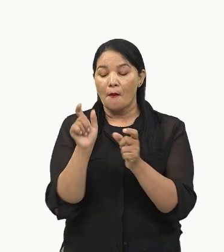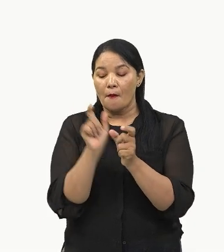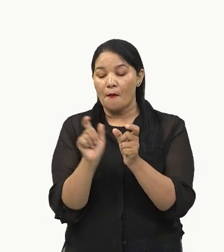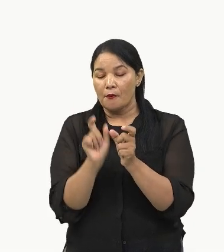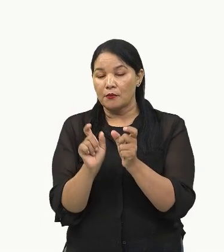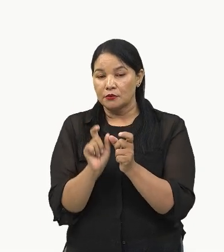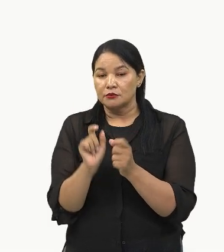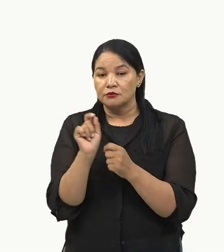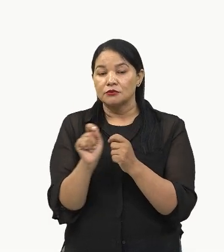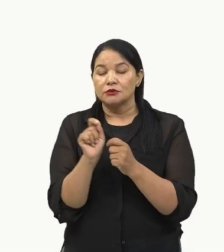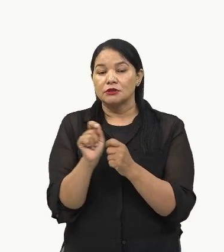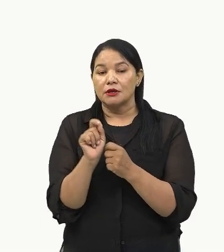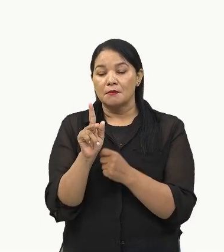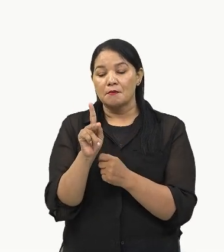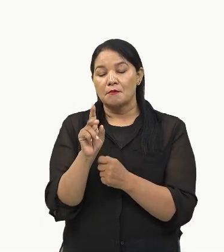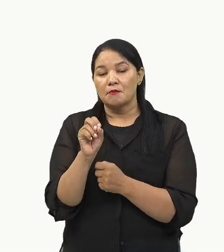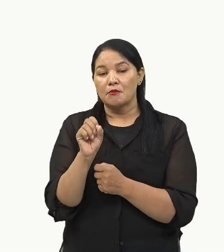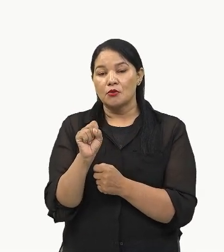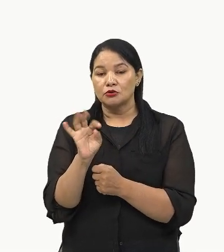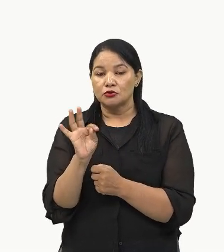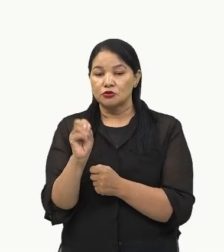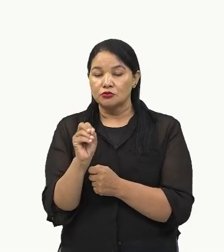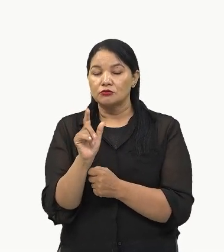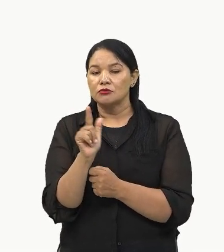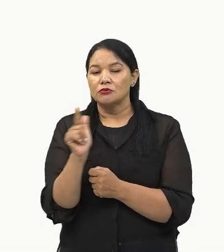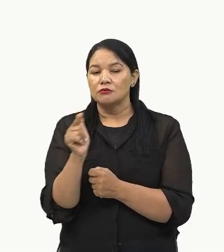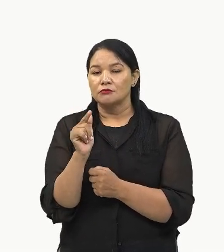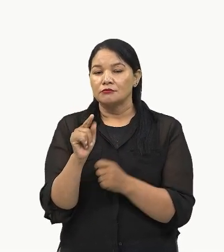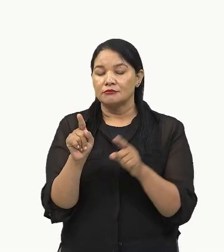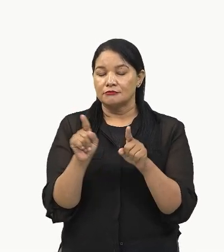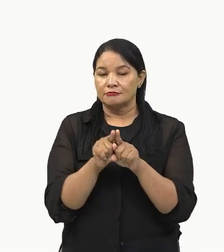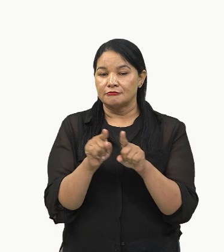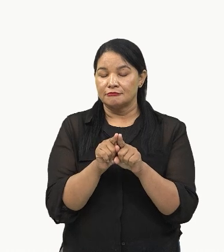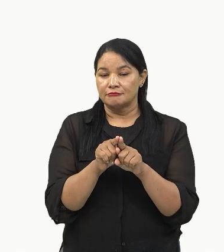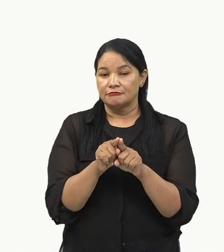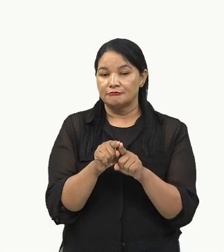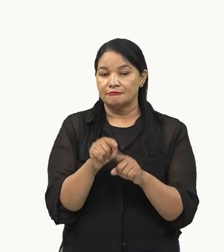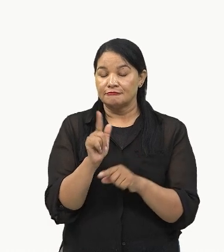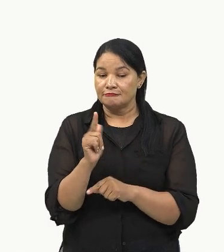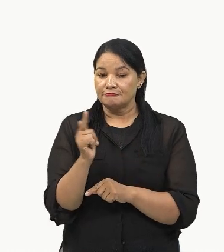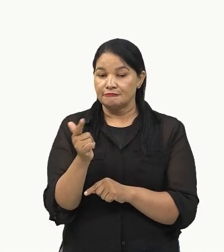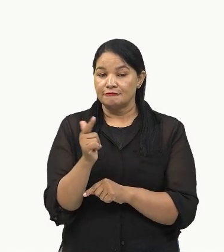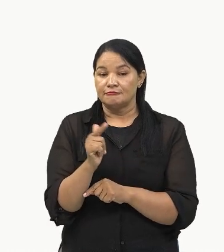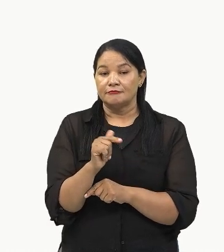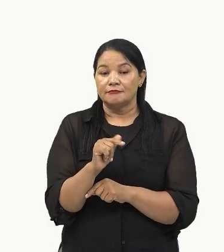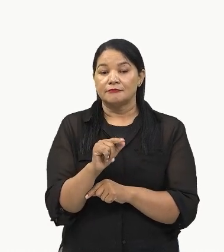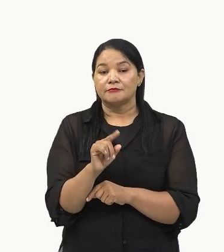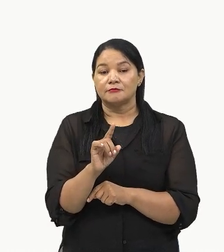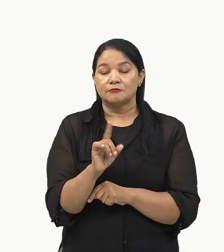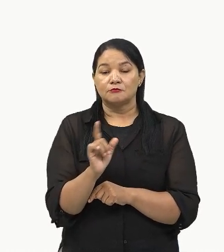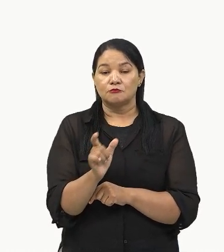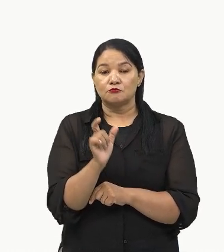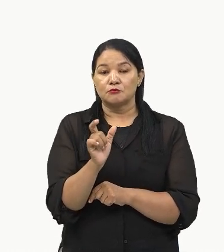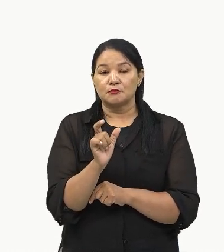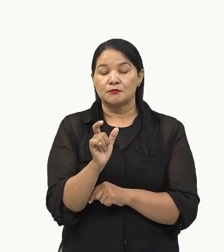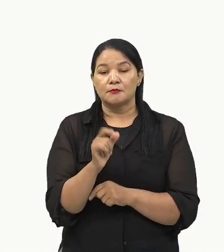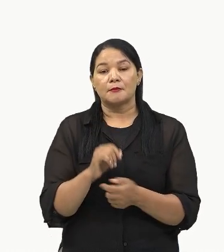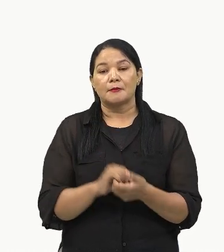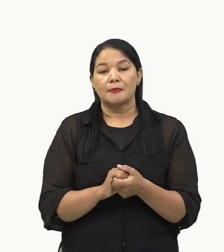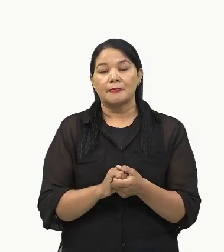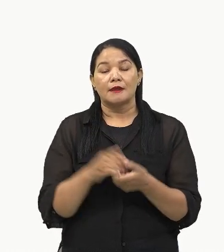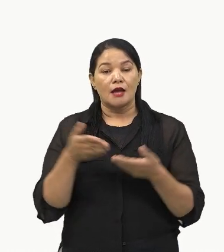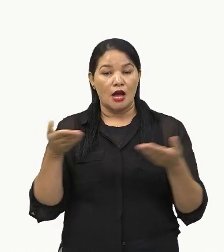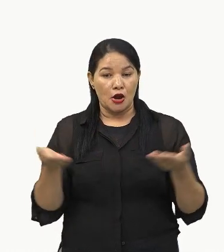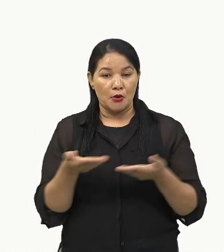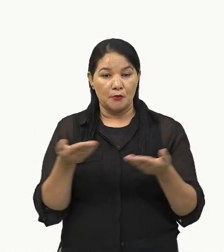puesto. E o verbo disponer, ele é um derivado. O particípio é dispuesto, ok?